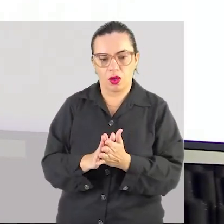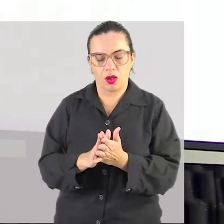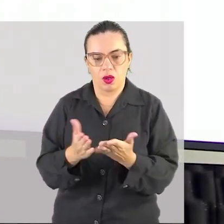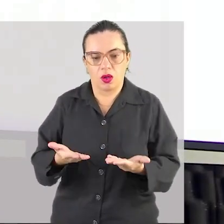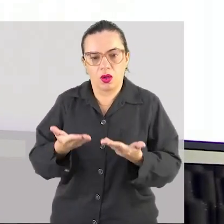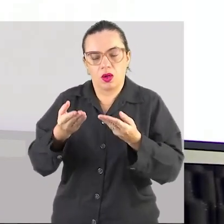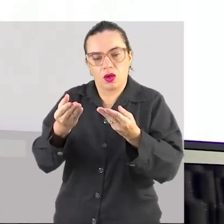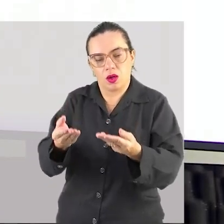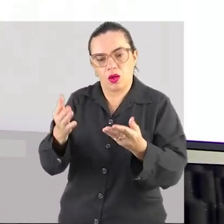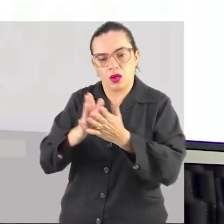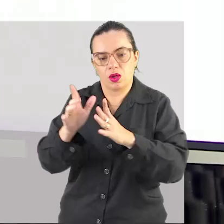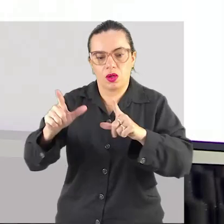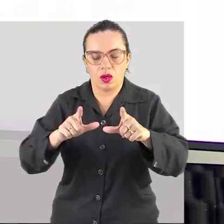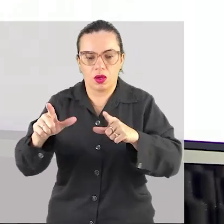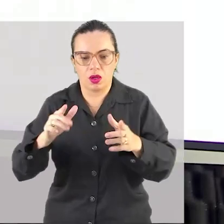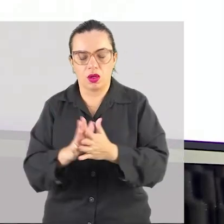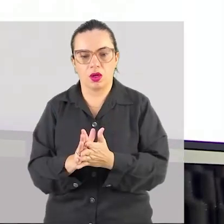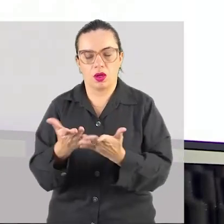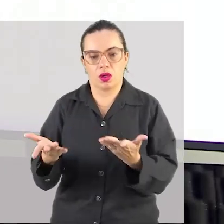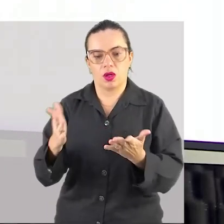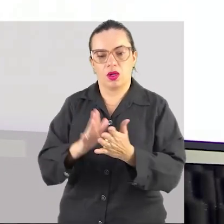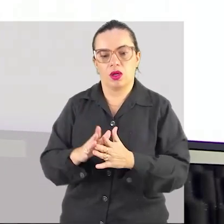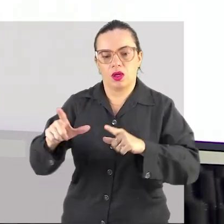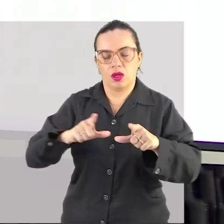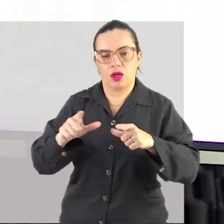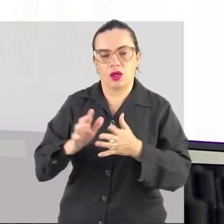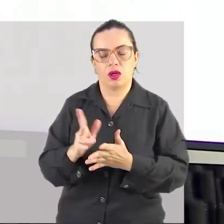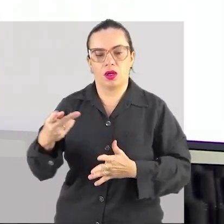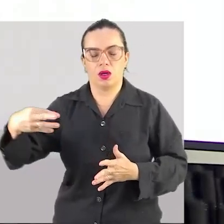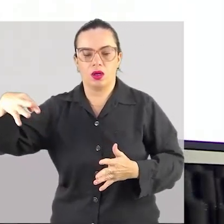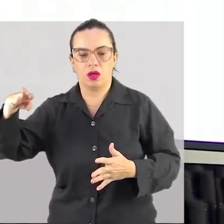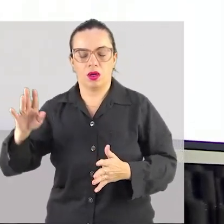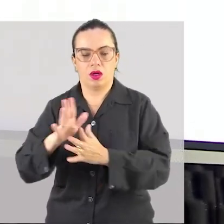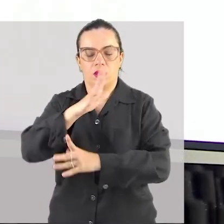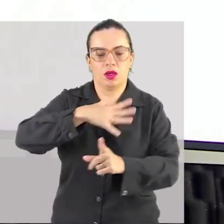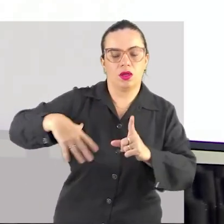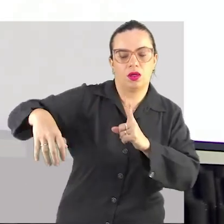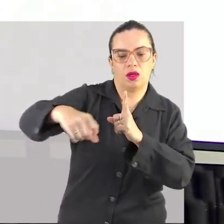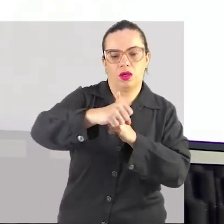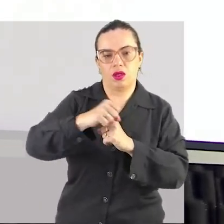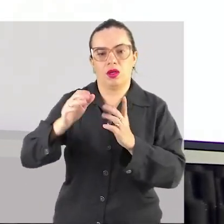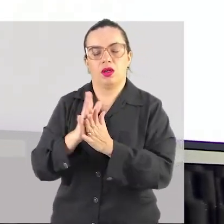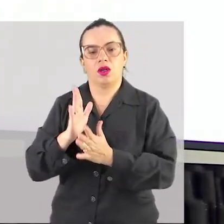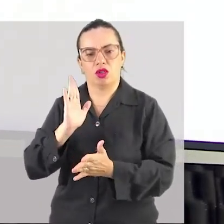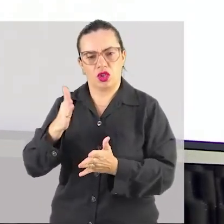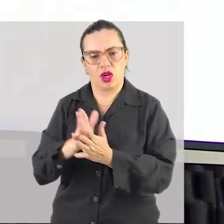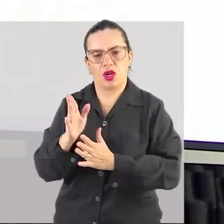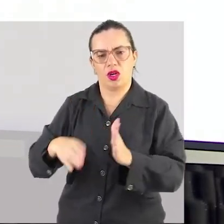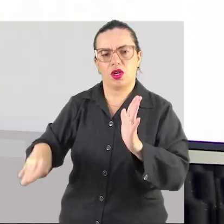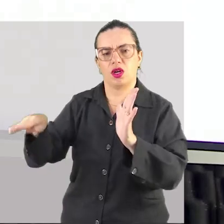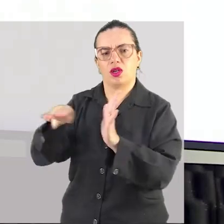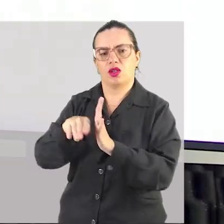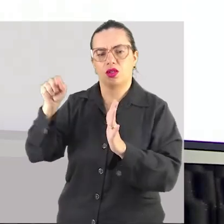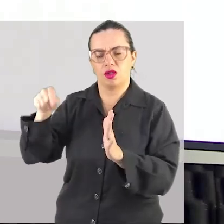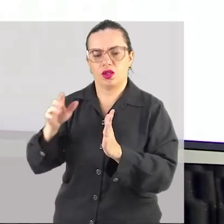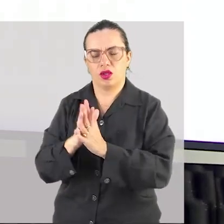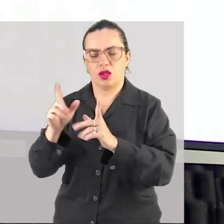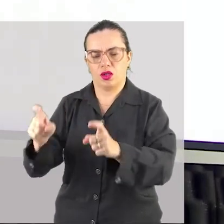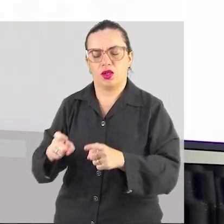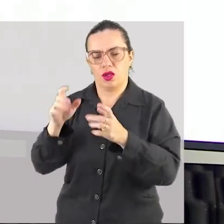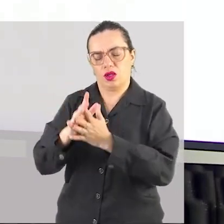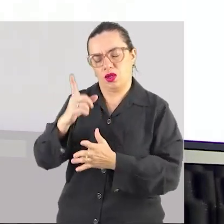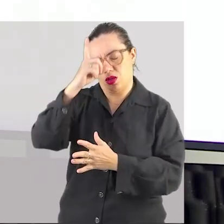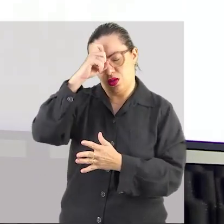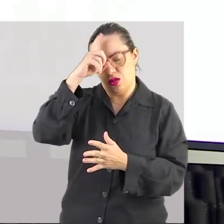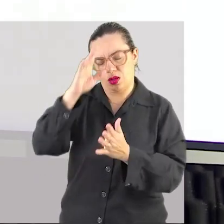atividades S serviços públicos por exemplo sociais já chegam também à zona rural hoje eu já tenho um posto de saúde com médicos